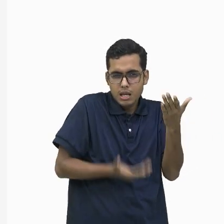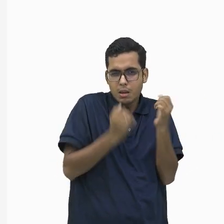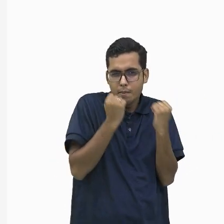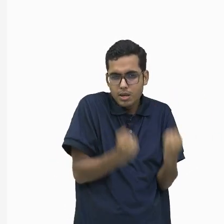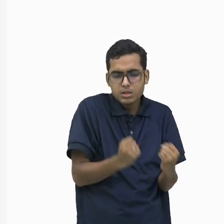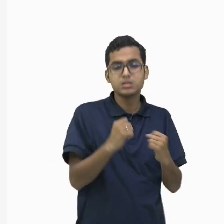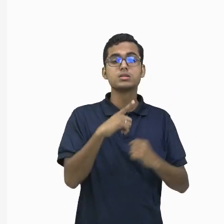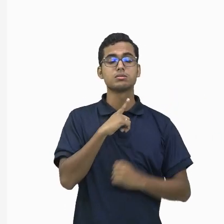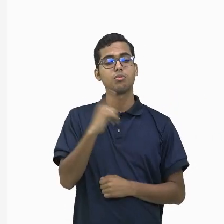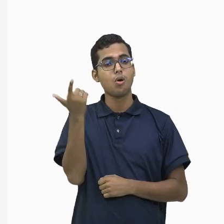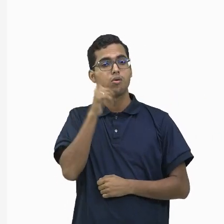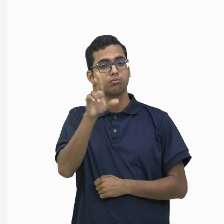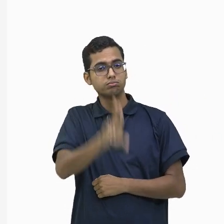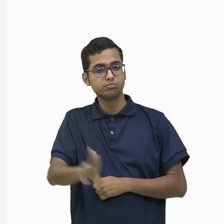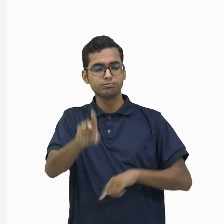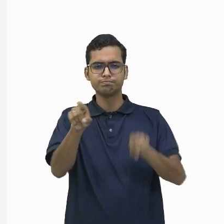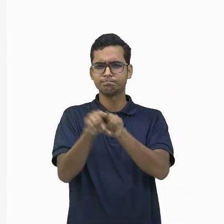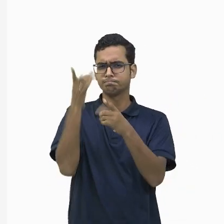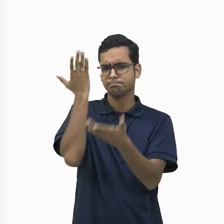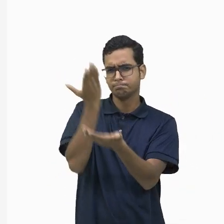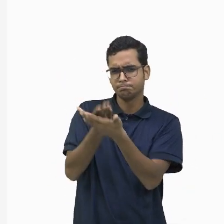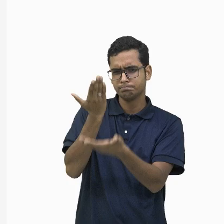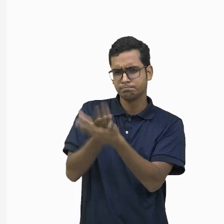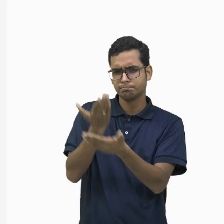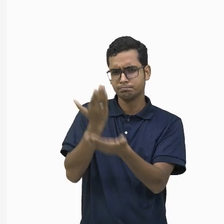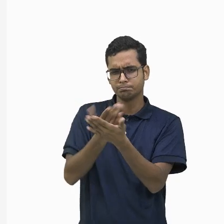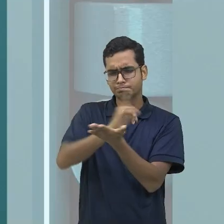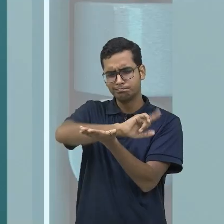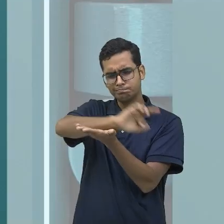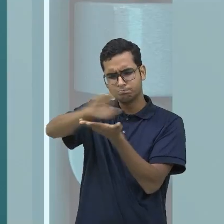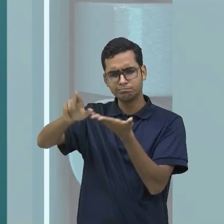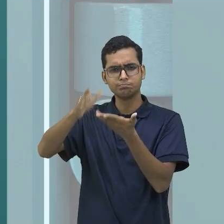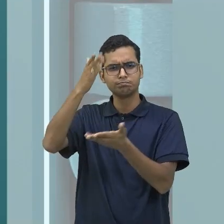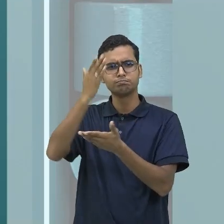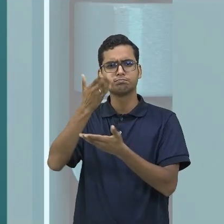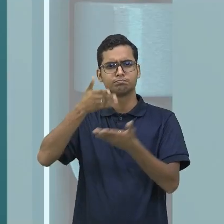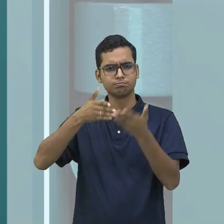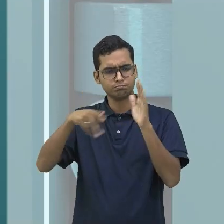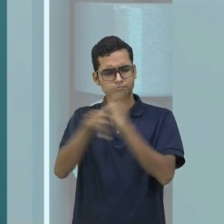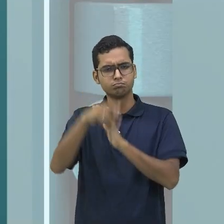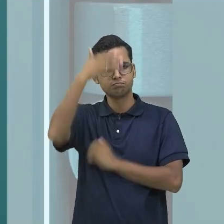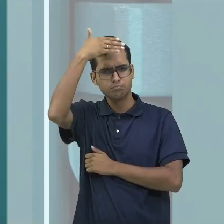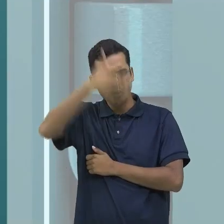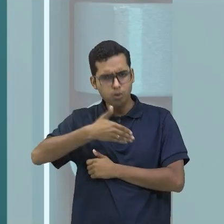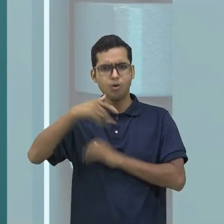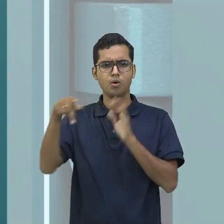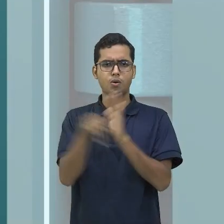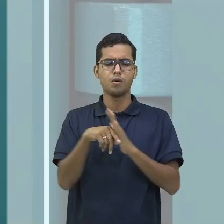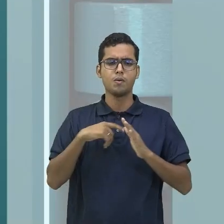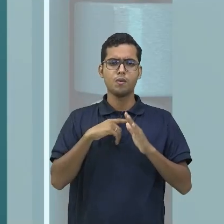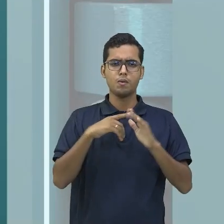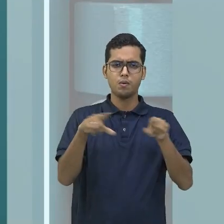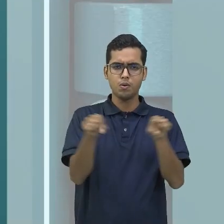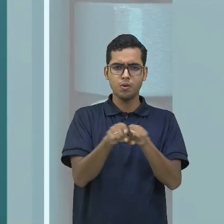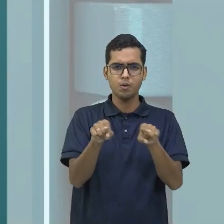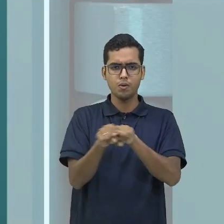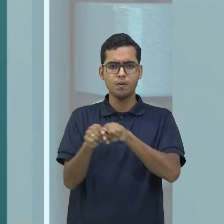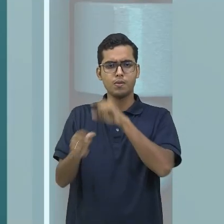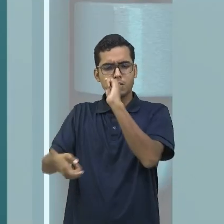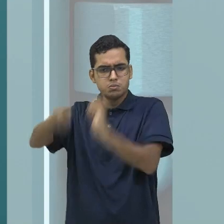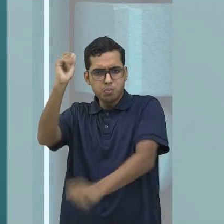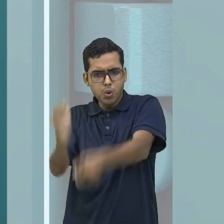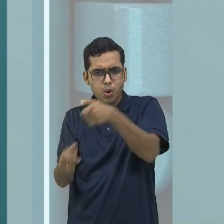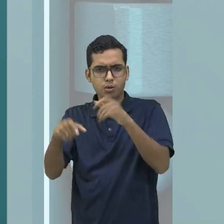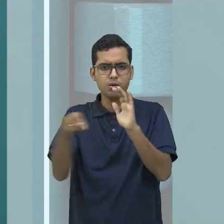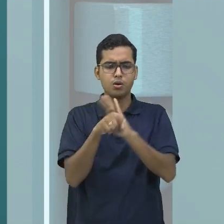saiu também aí vários estudos comprovando que musculação mais exercícios aeróbicos são super importantes quando